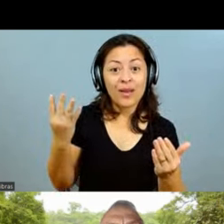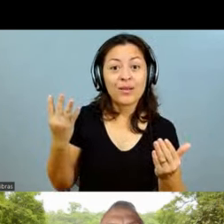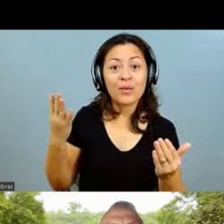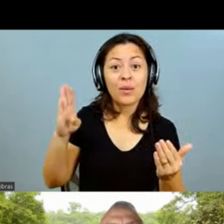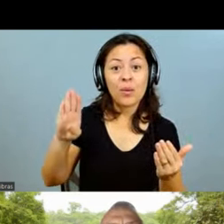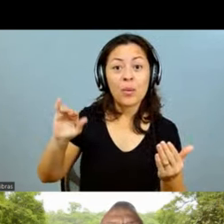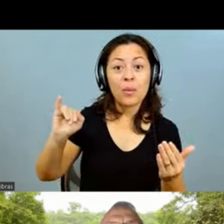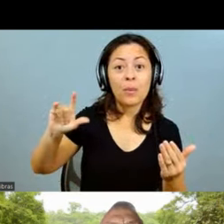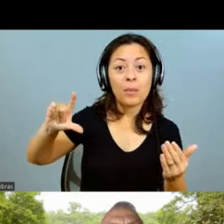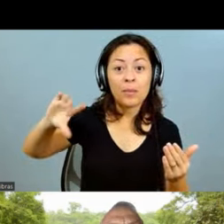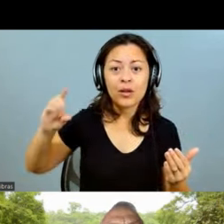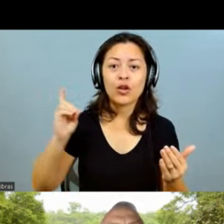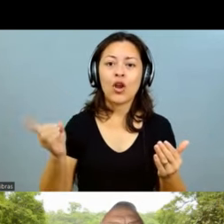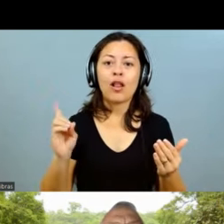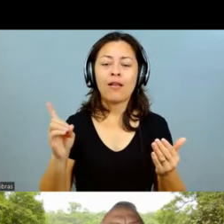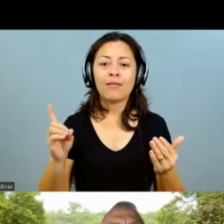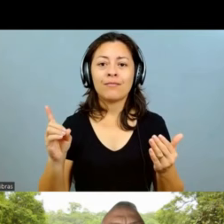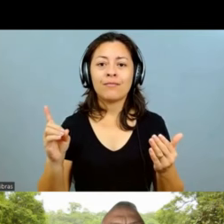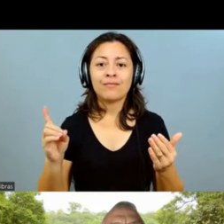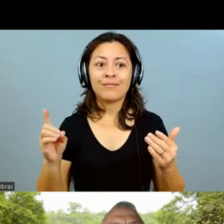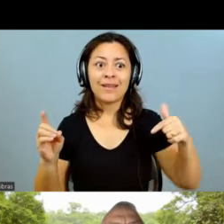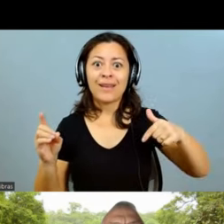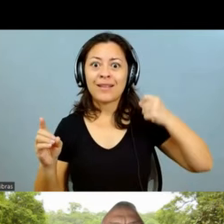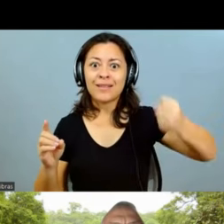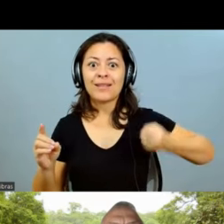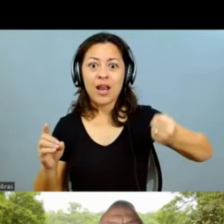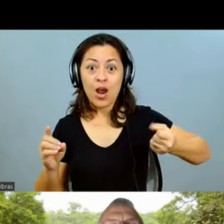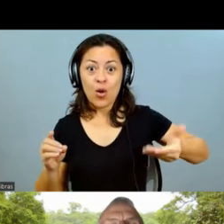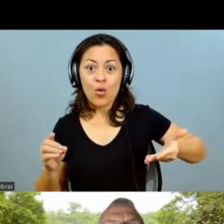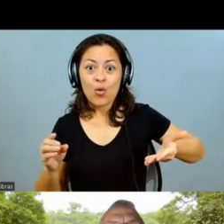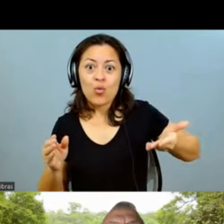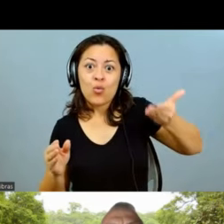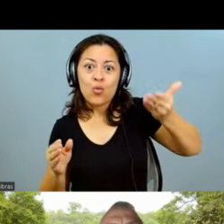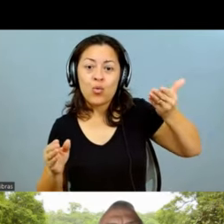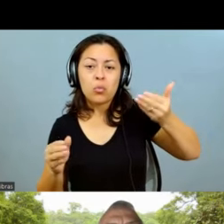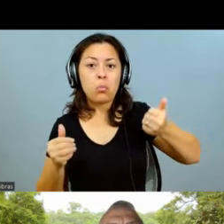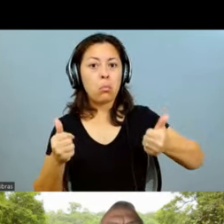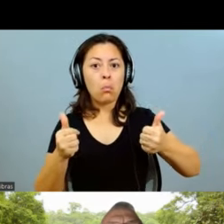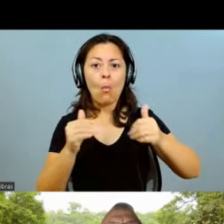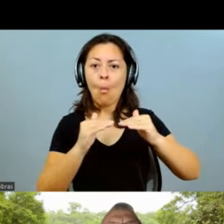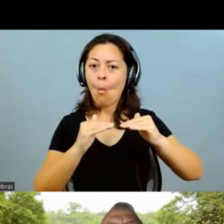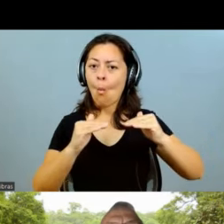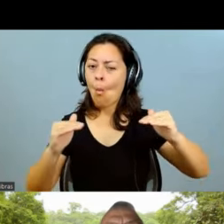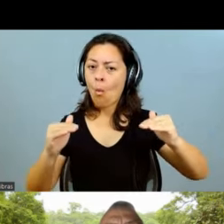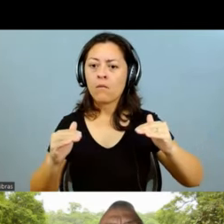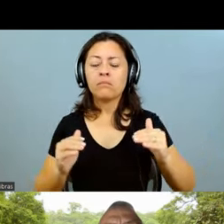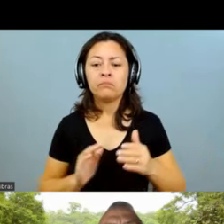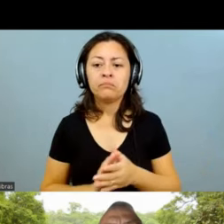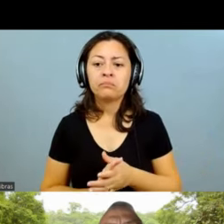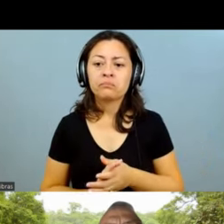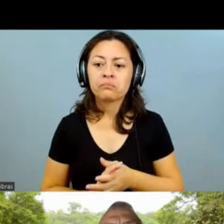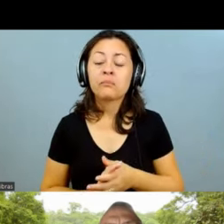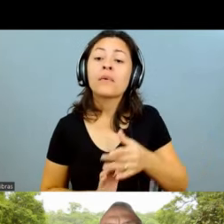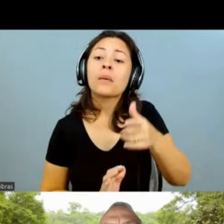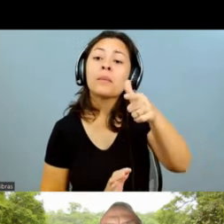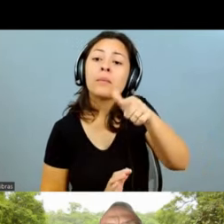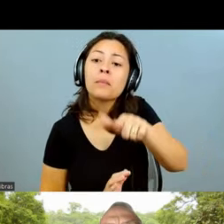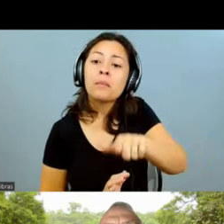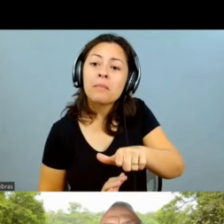Bilhões de Dólares Ou seja a demanda está consistente Além disso as importações